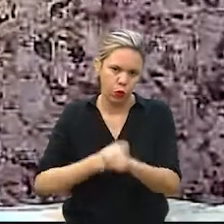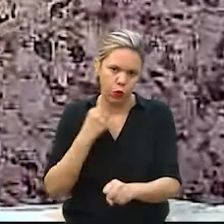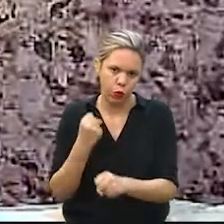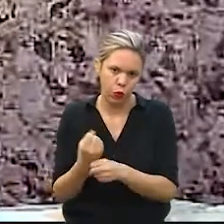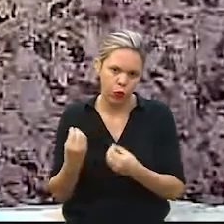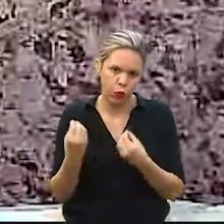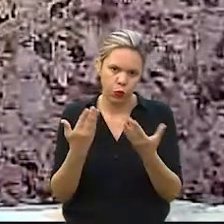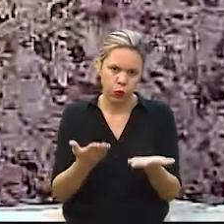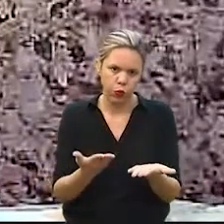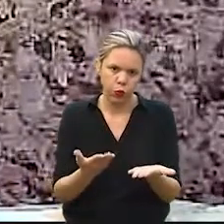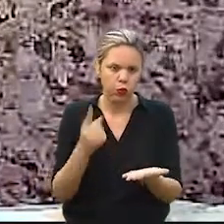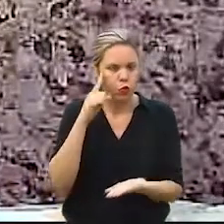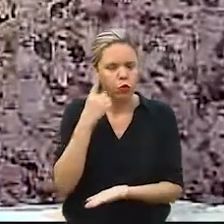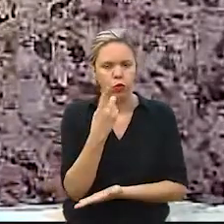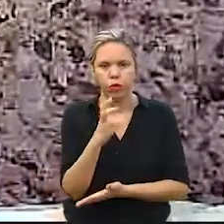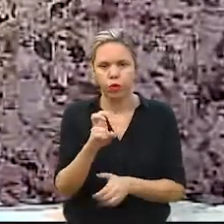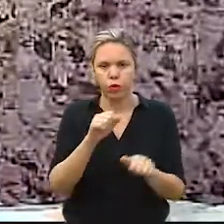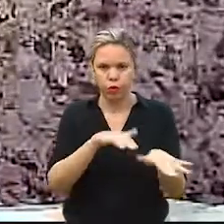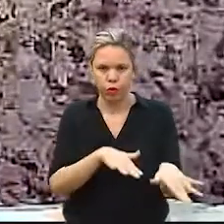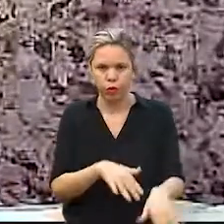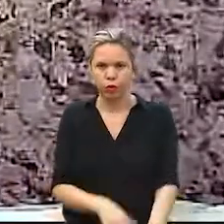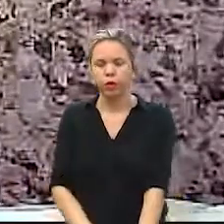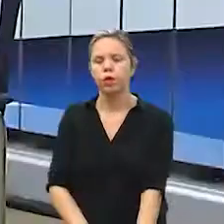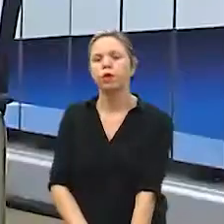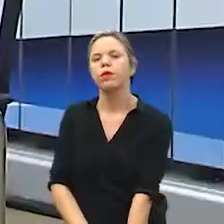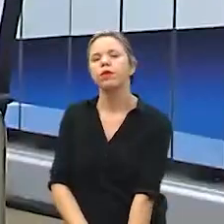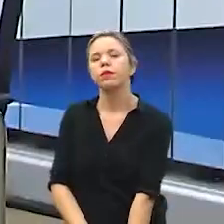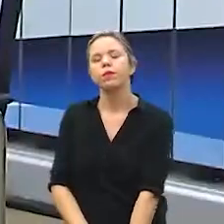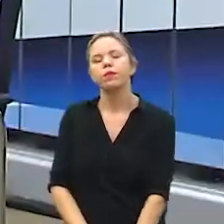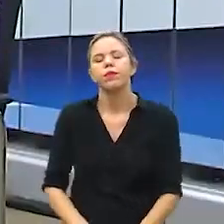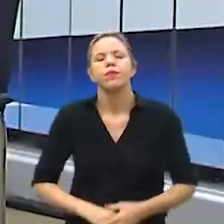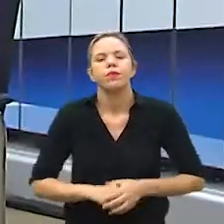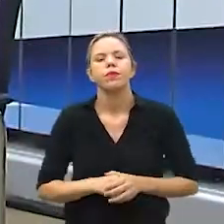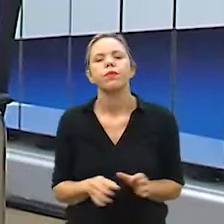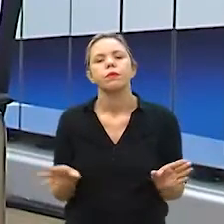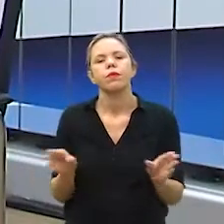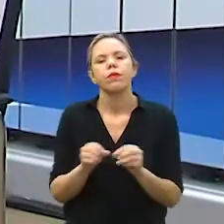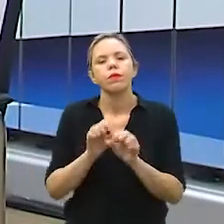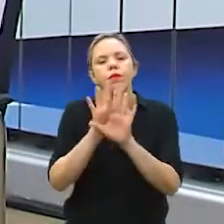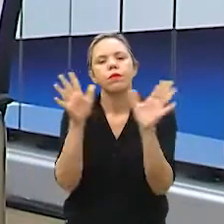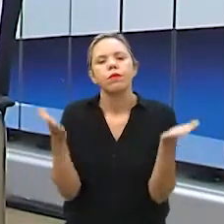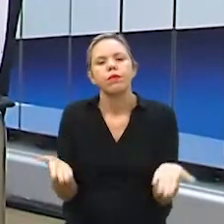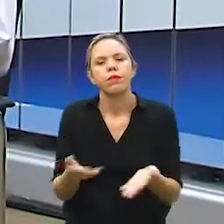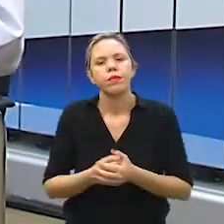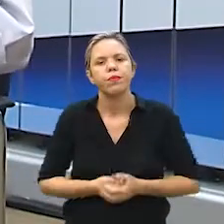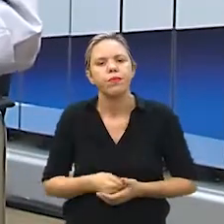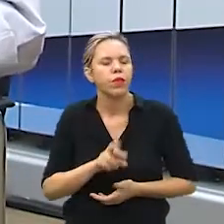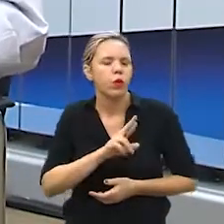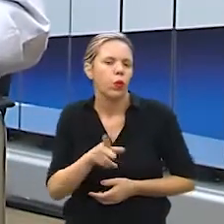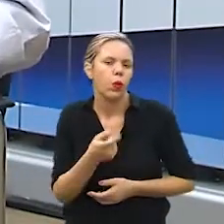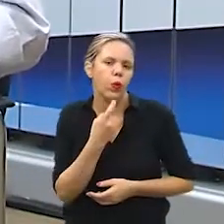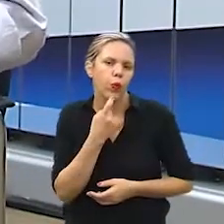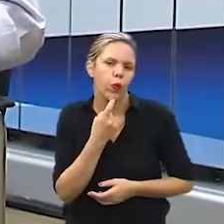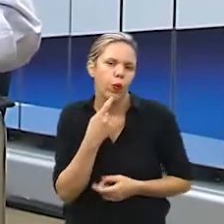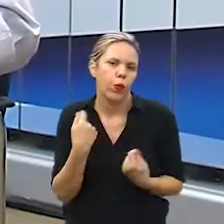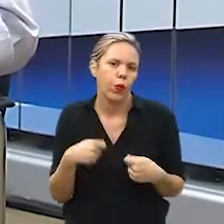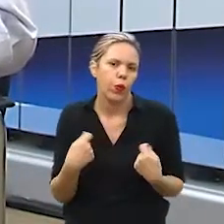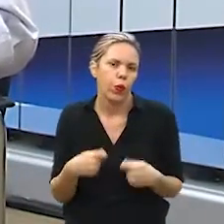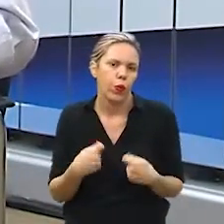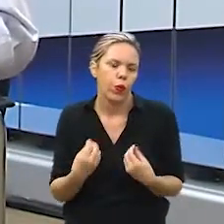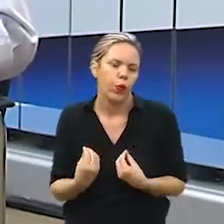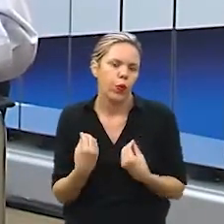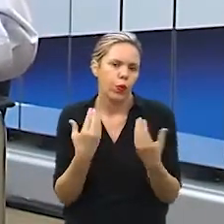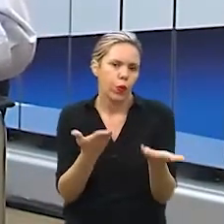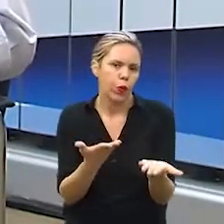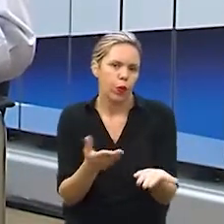vai ser encaminhada em 15 de setembro também. E, Aurílio, só para deixar claro, não é Campinas que precisa